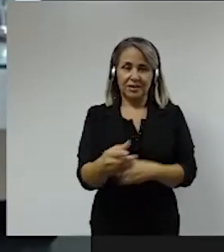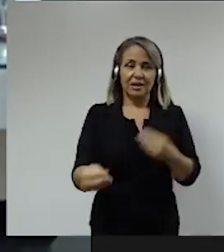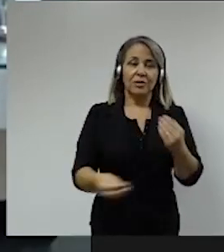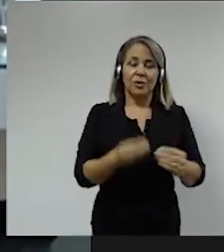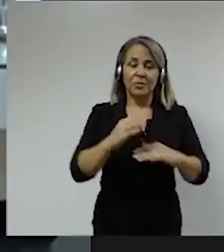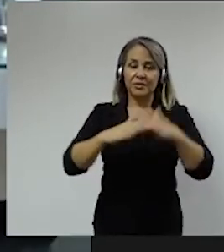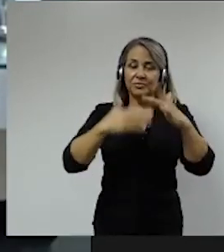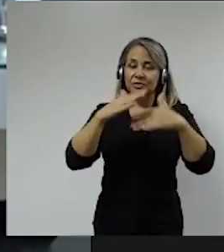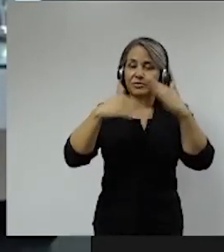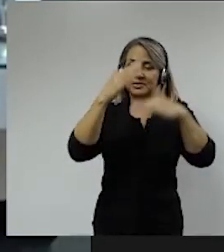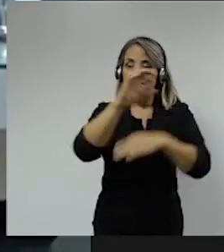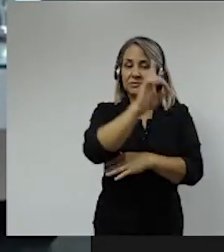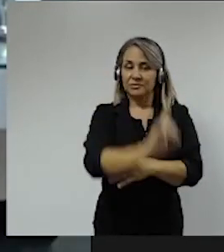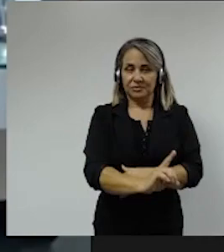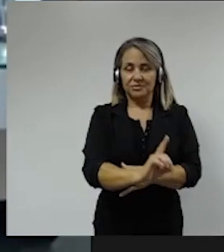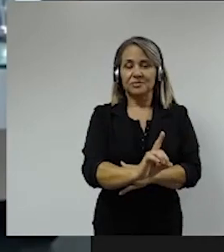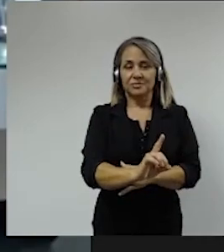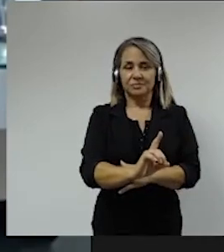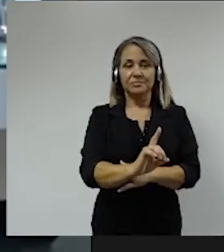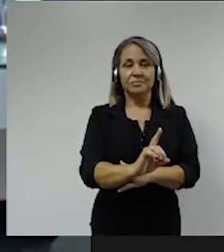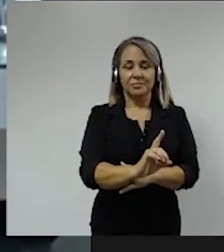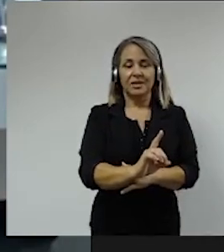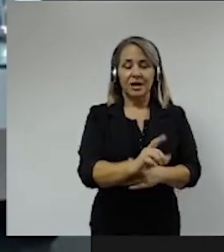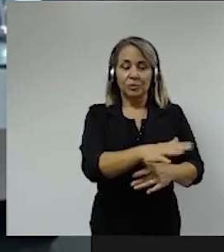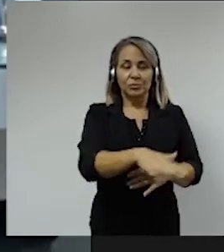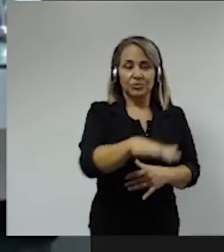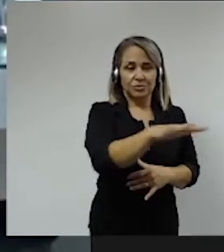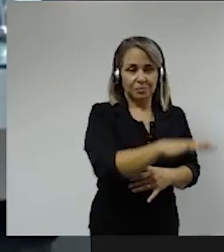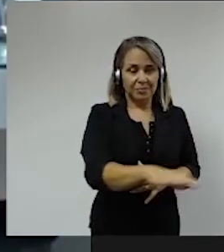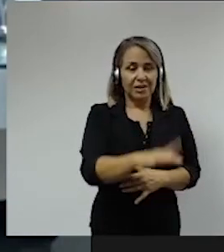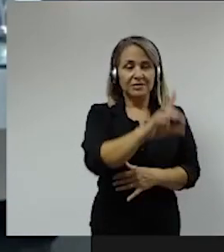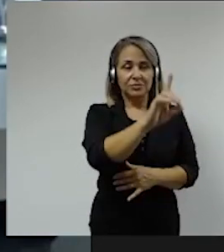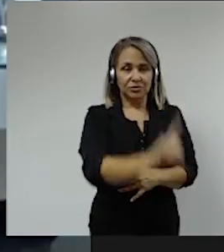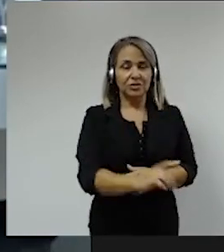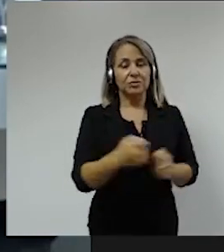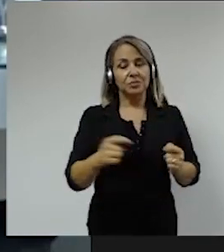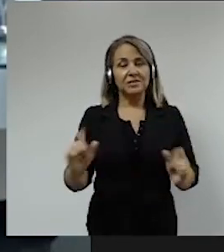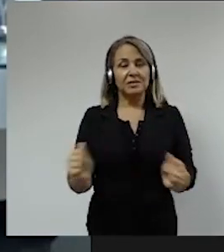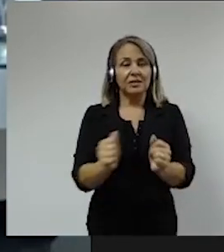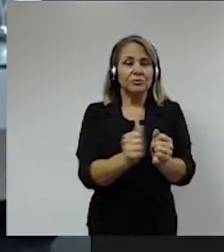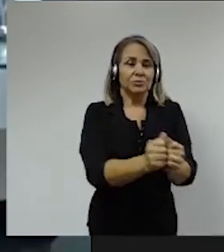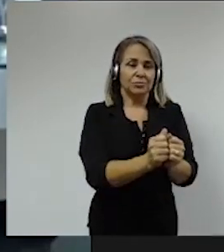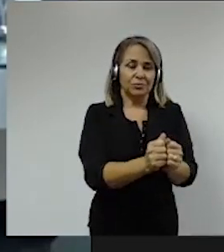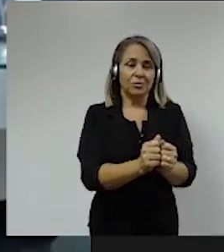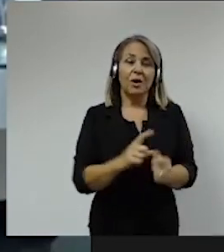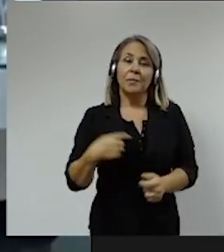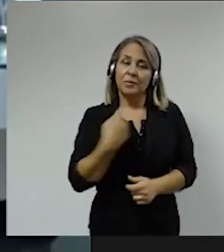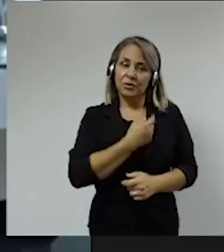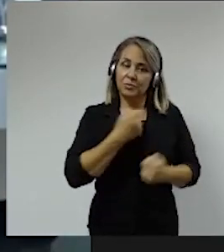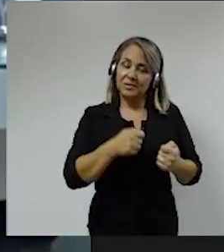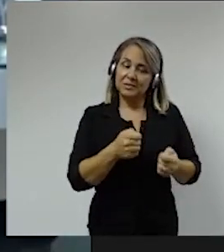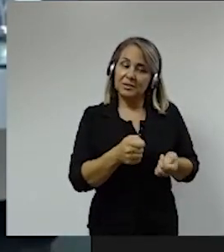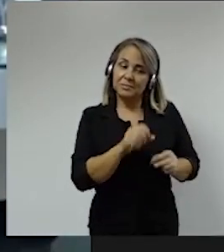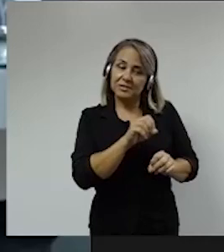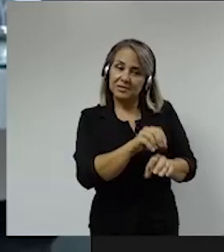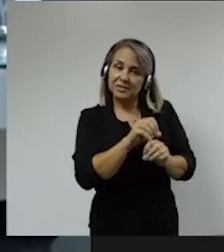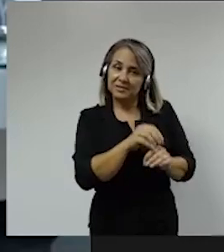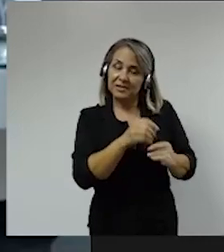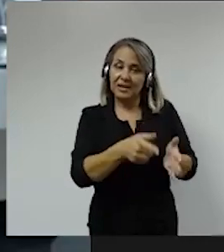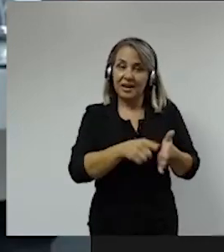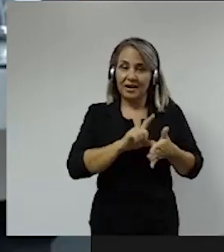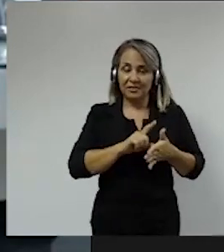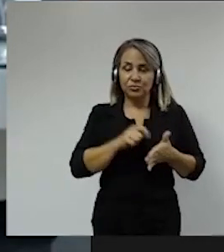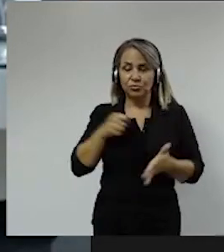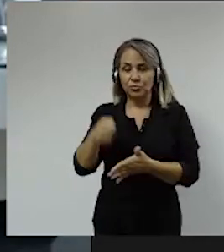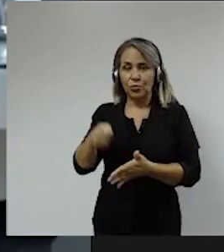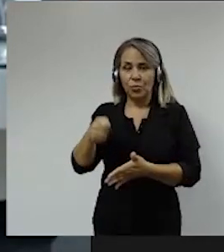a evolução do direito a evolução dos passos vão acontecendo, o direito precisa acompanhar, mas a gente precisa disciplinar isso antes de